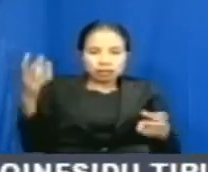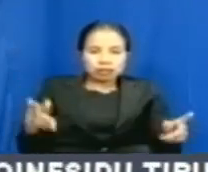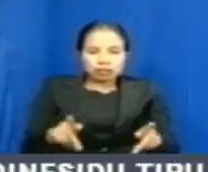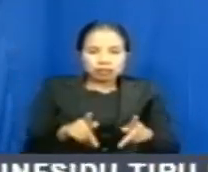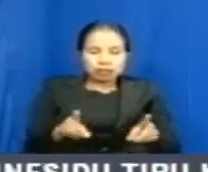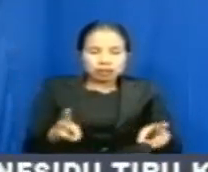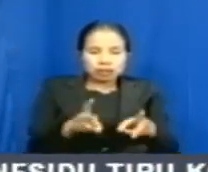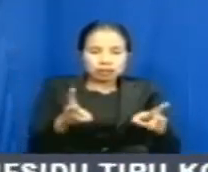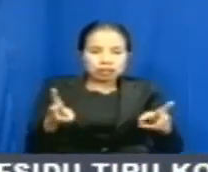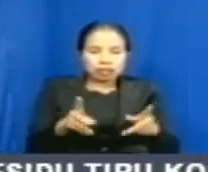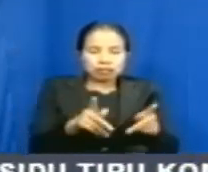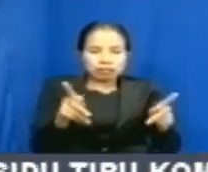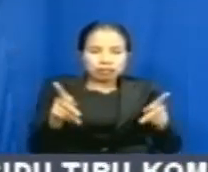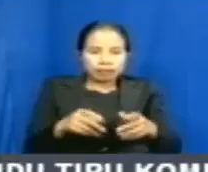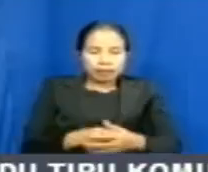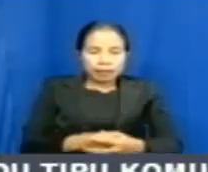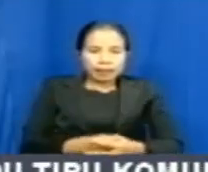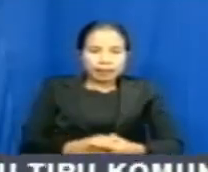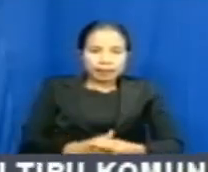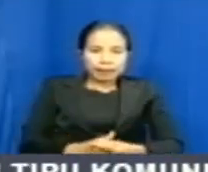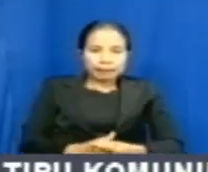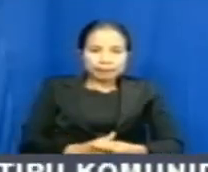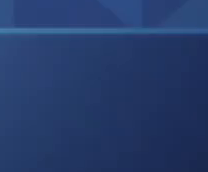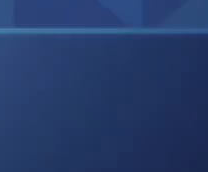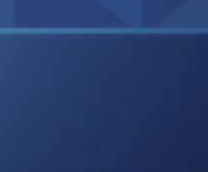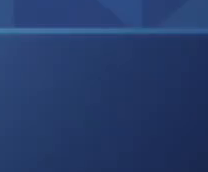público. Juvenal da Silva, ba RTTL.